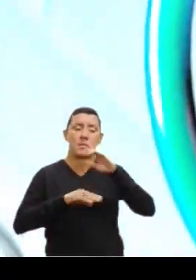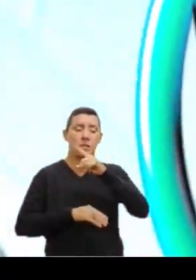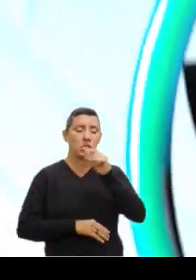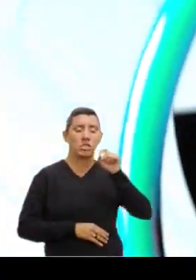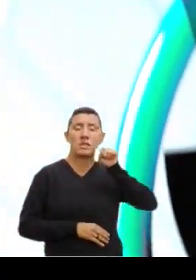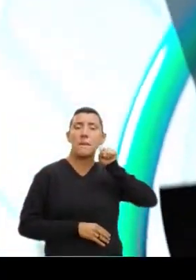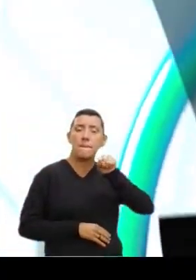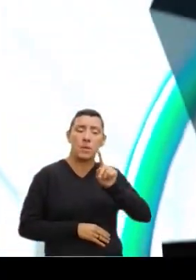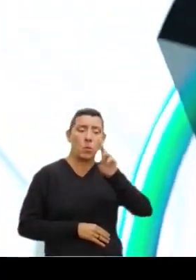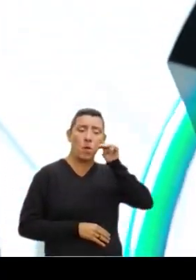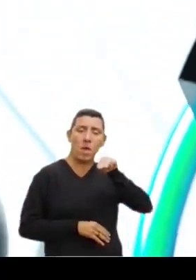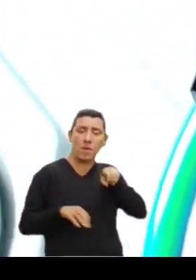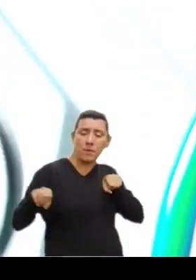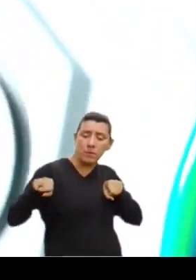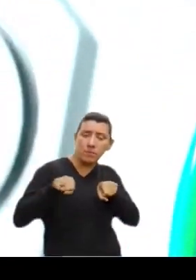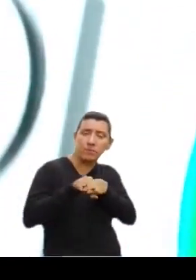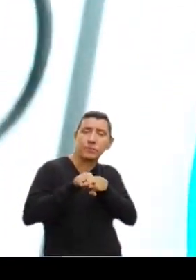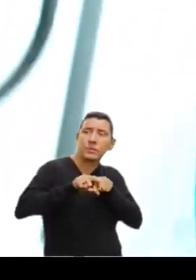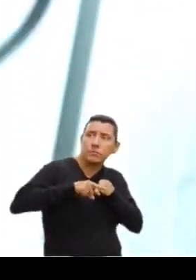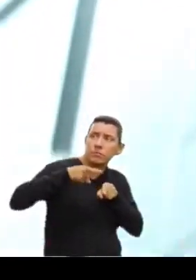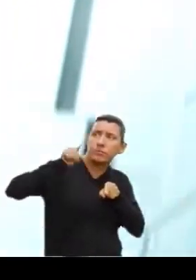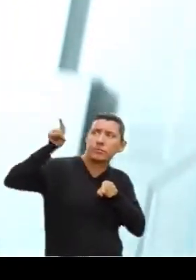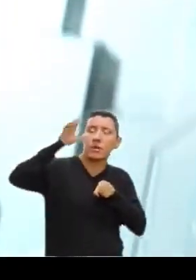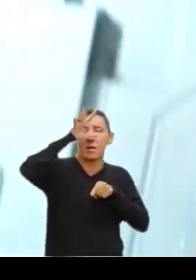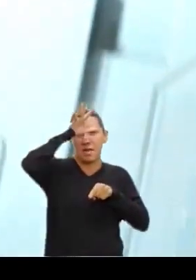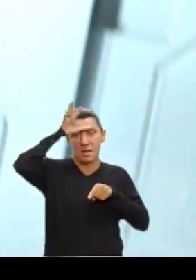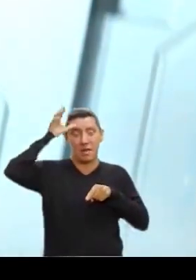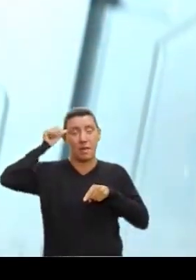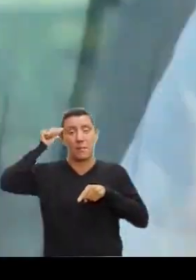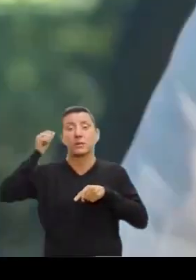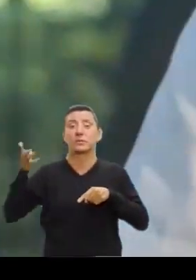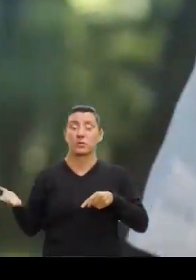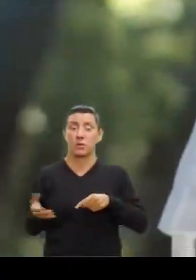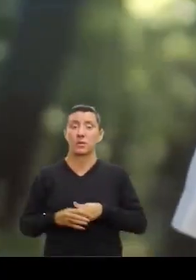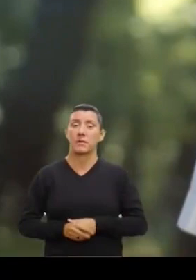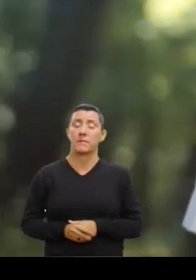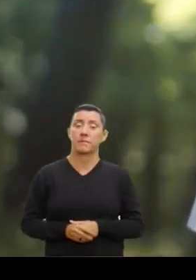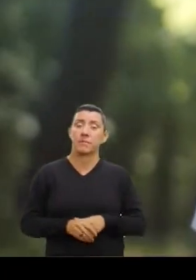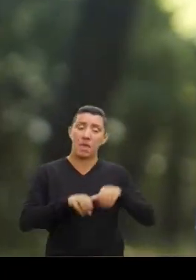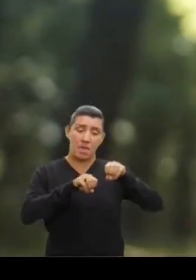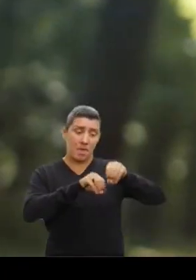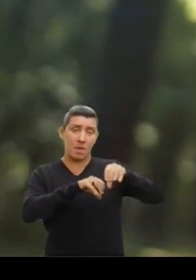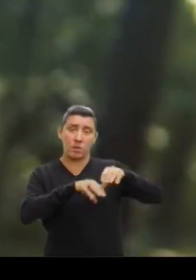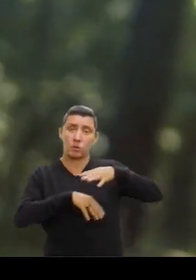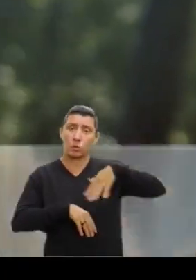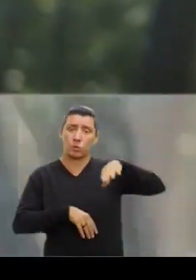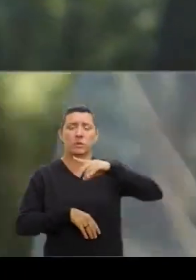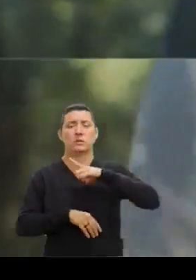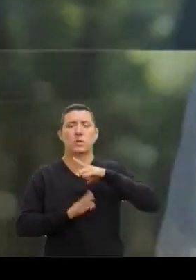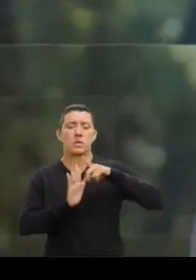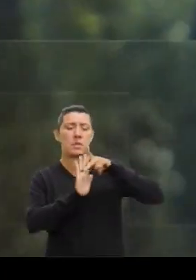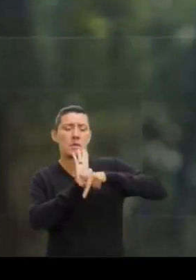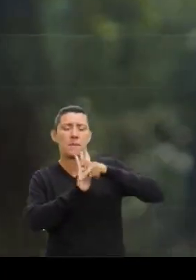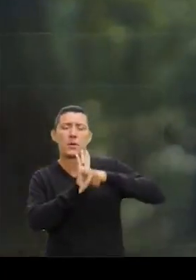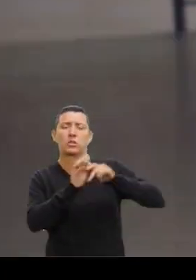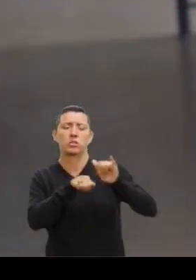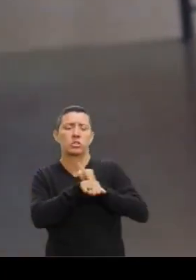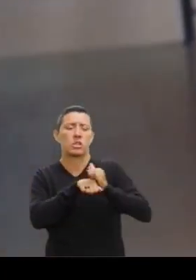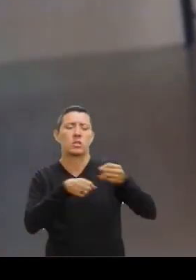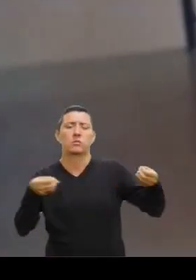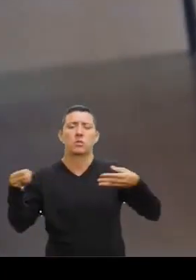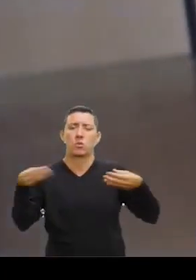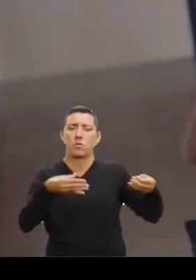de fibras ópticas que chegaram na Amazônia pela primeira vez na educação temos projetos de inovação com